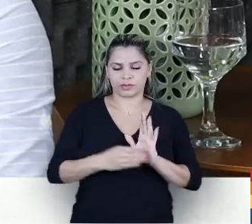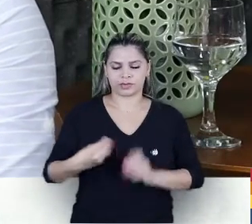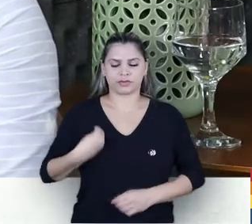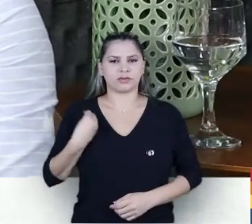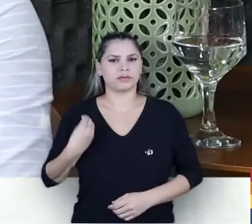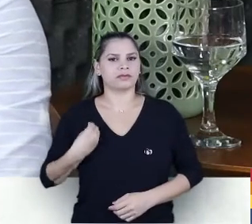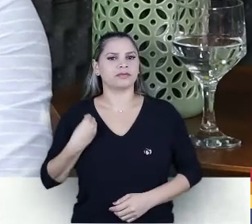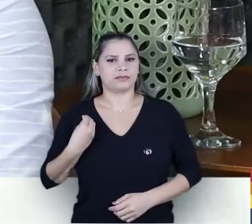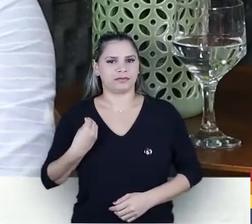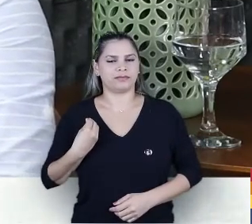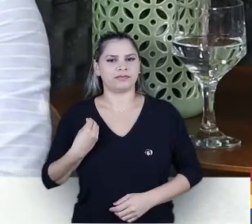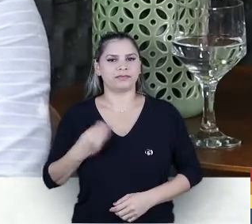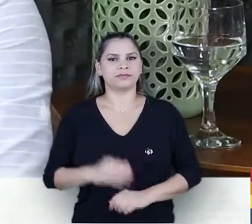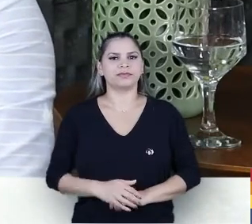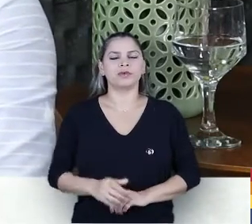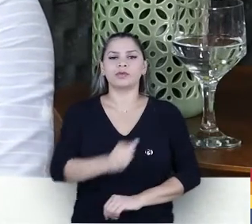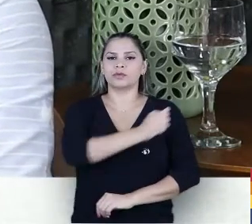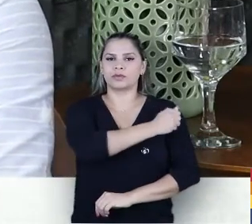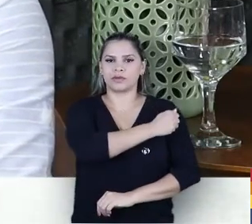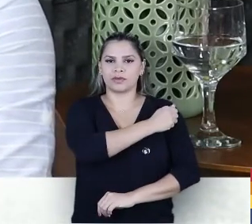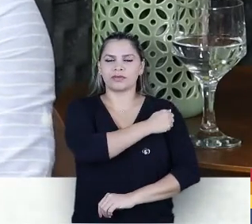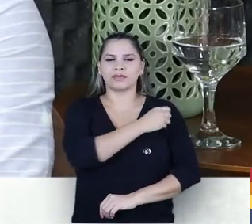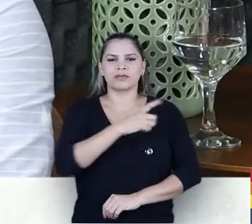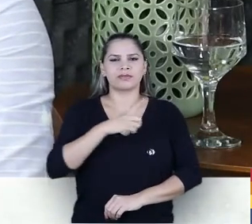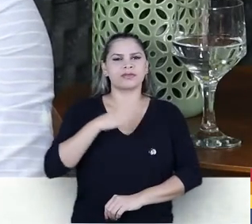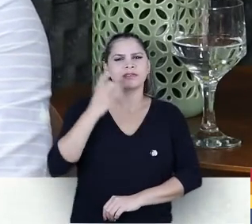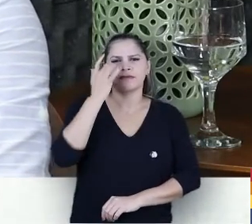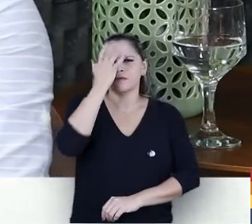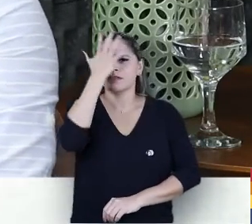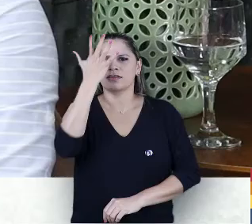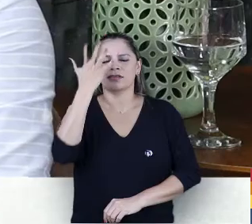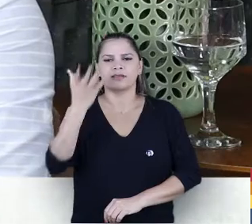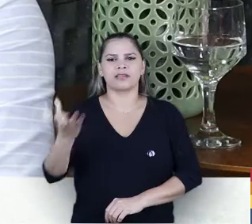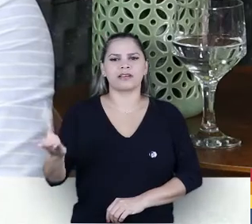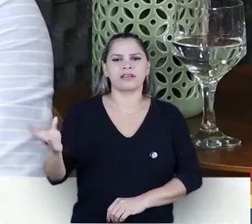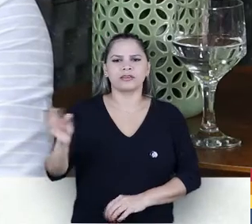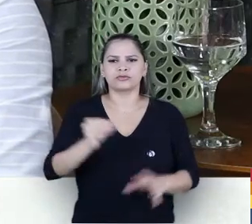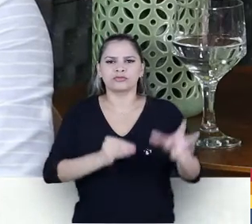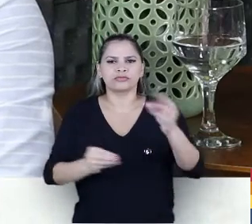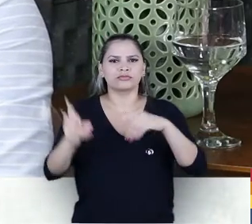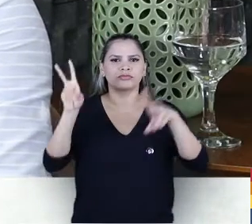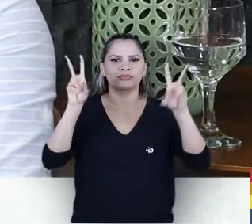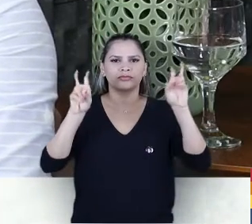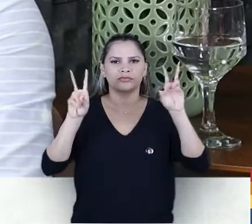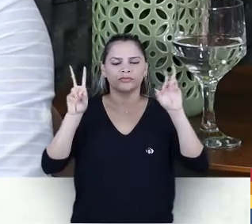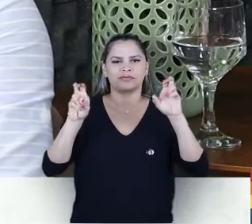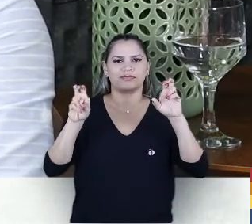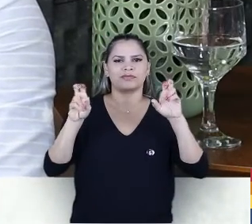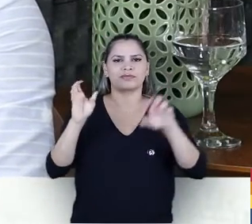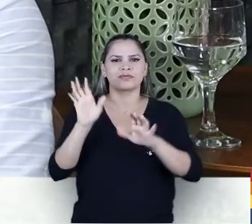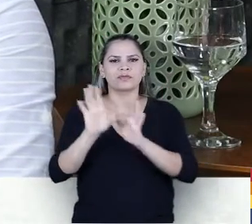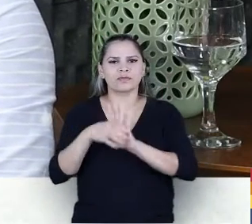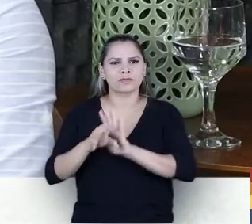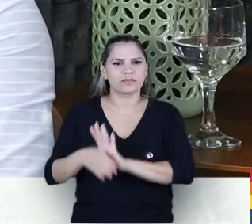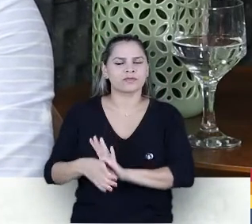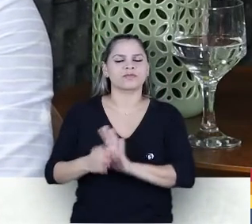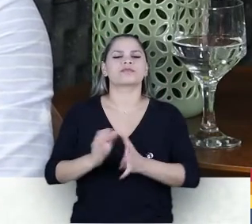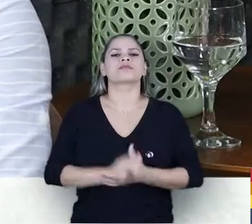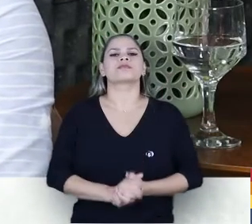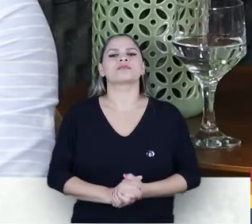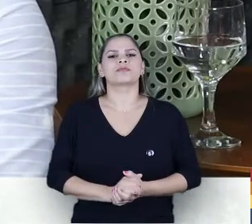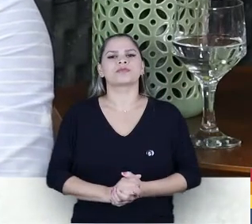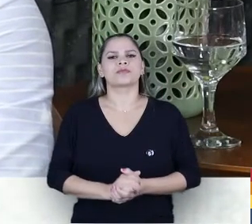os conteúdos do componente curricular arte, eles têm essa facilidade de abraçar nas suas atividades, que